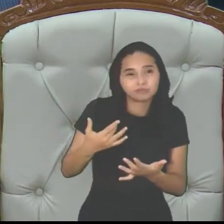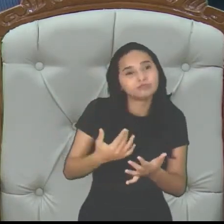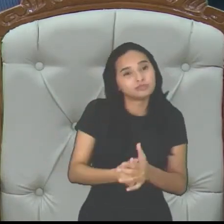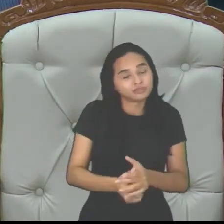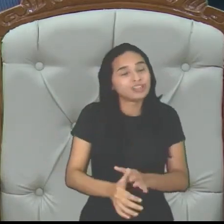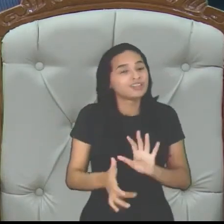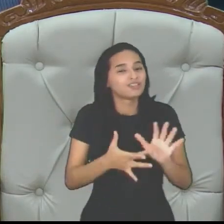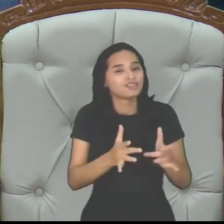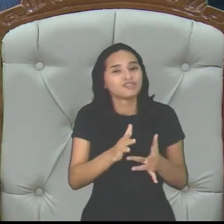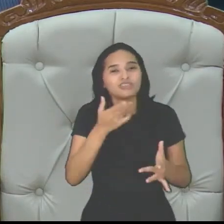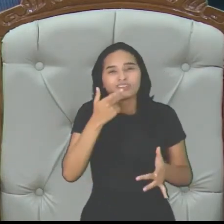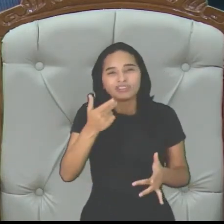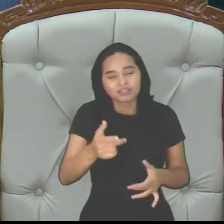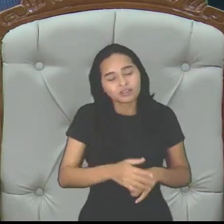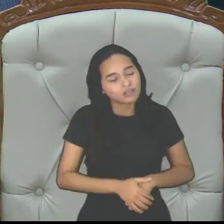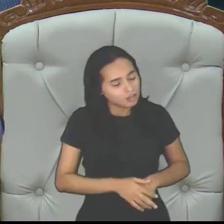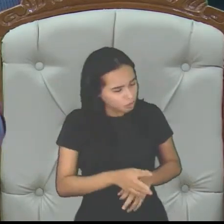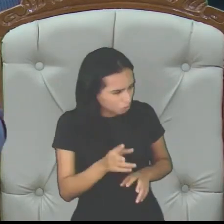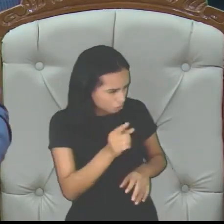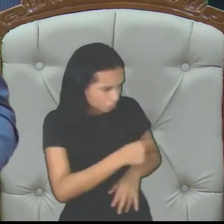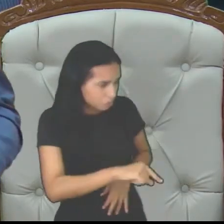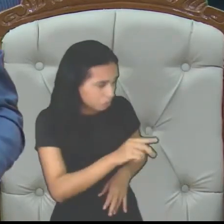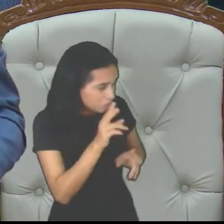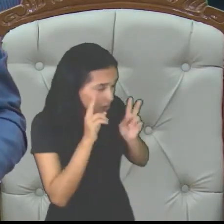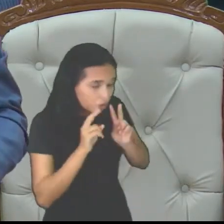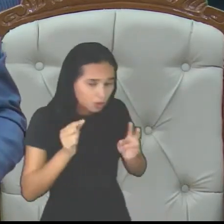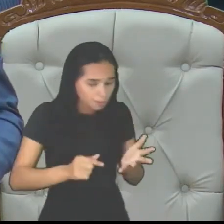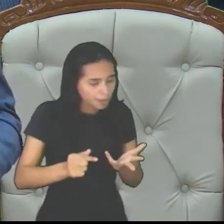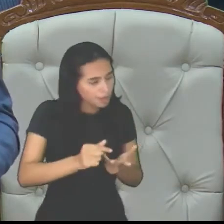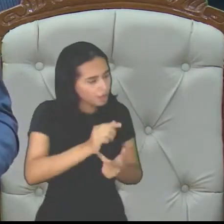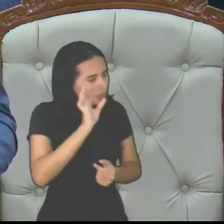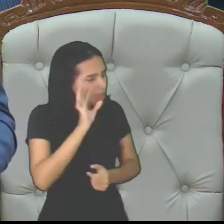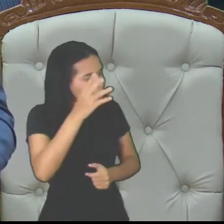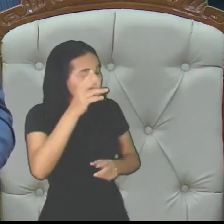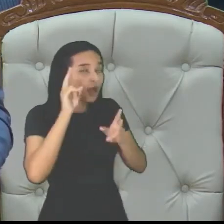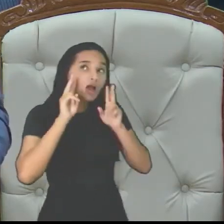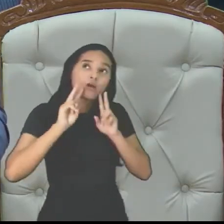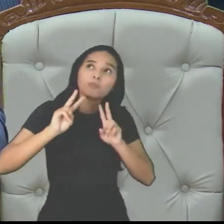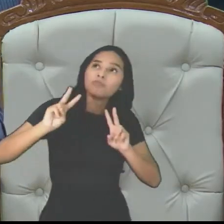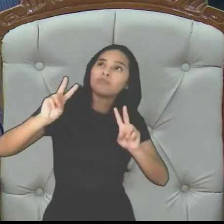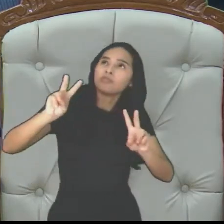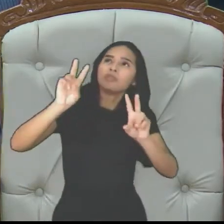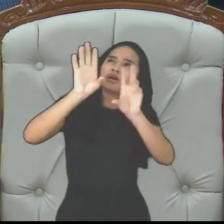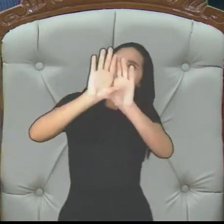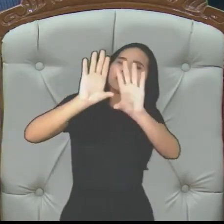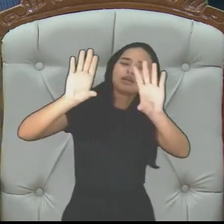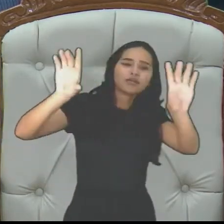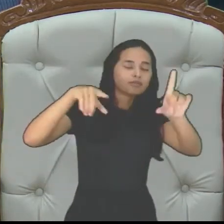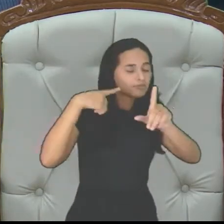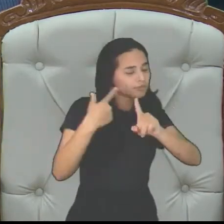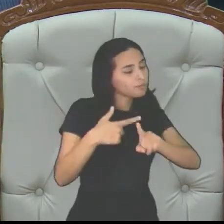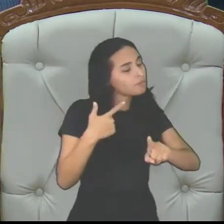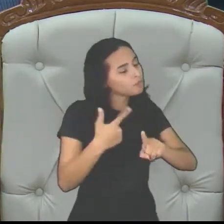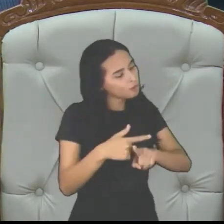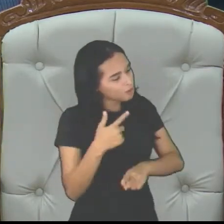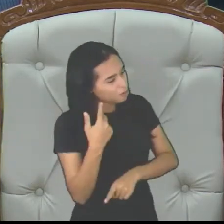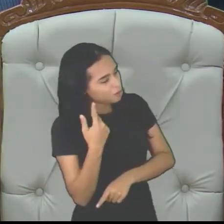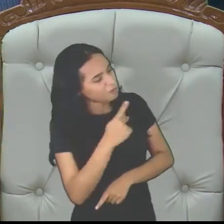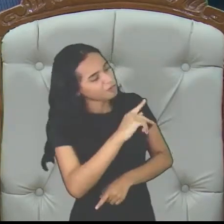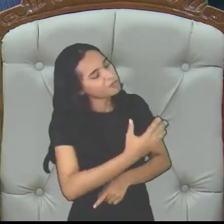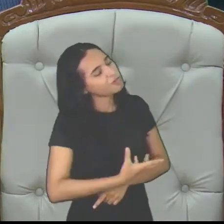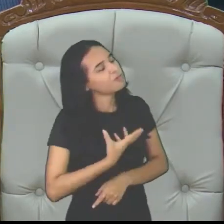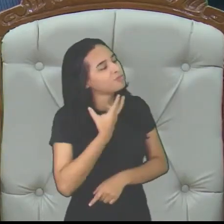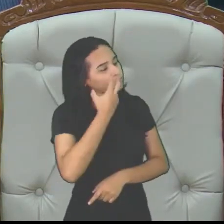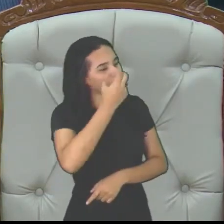disse: quando virdes essas coisas acontecerem, olhai para cima, porque a vossa